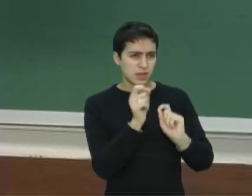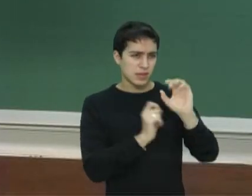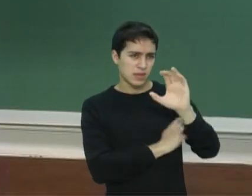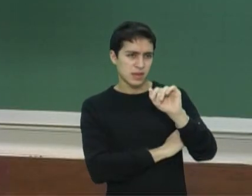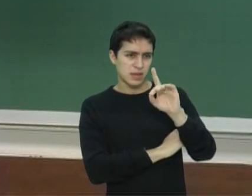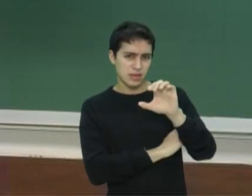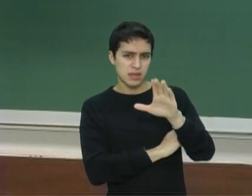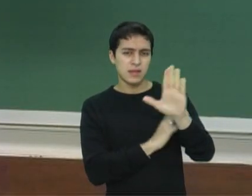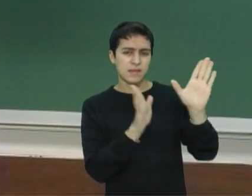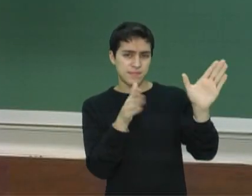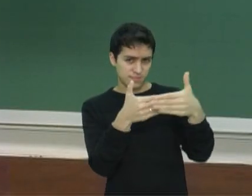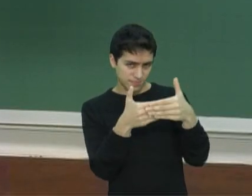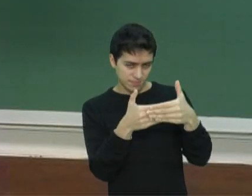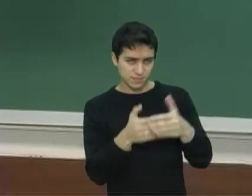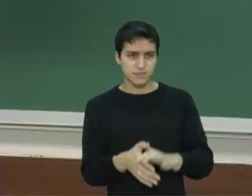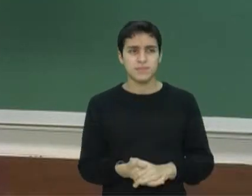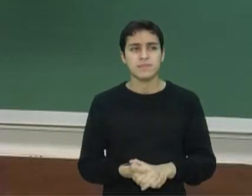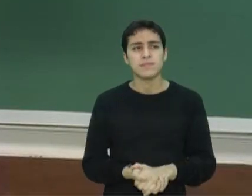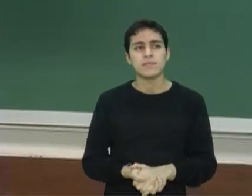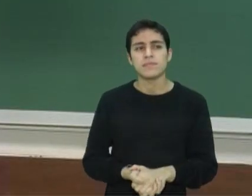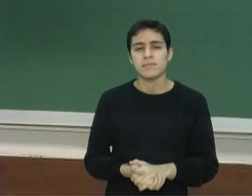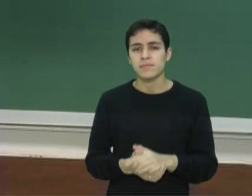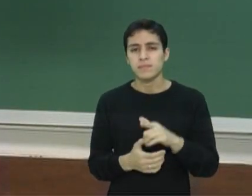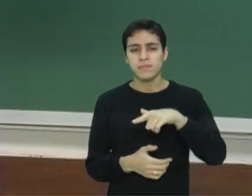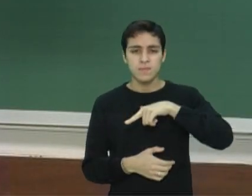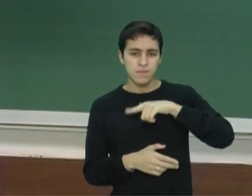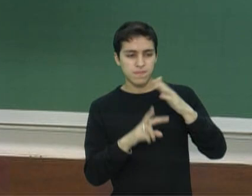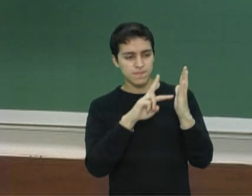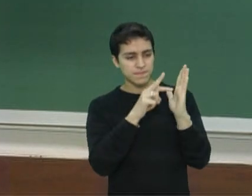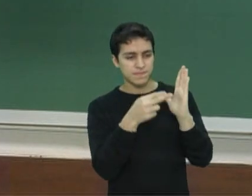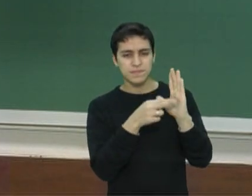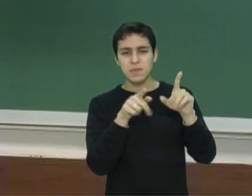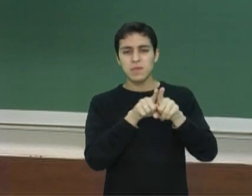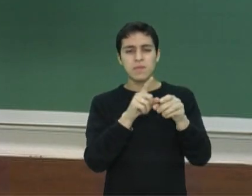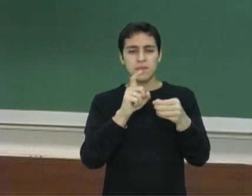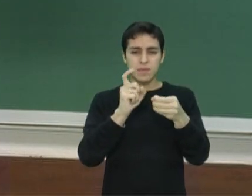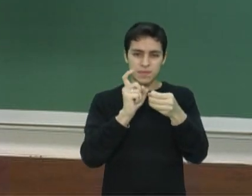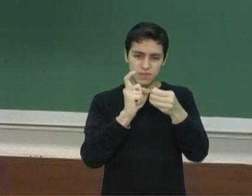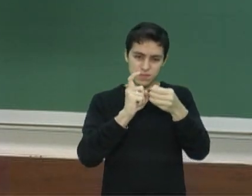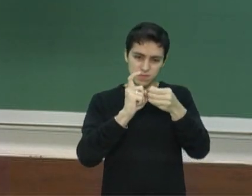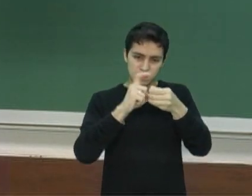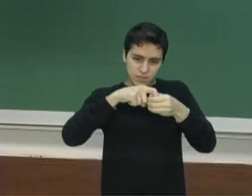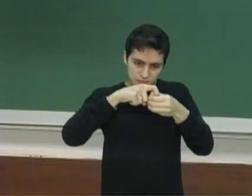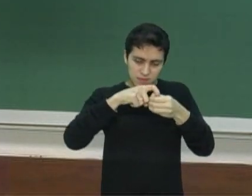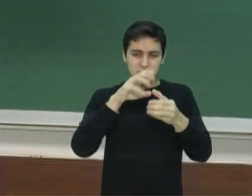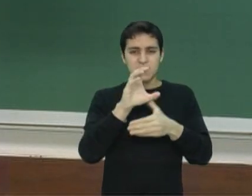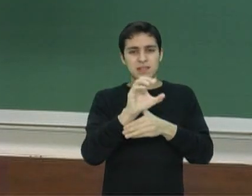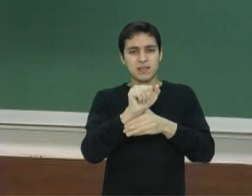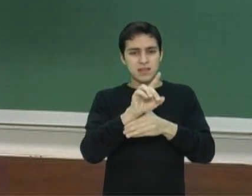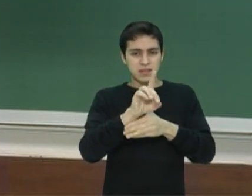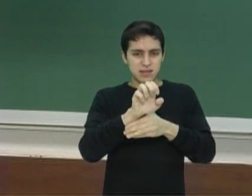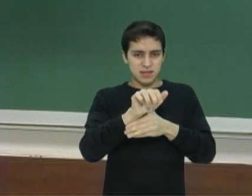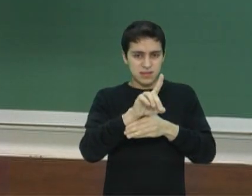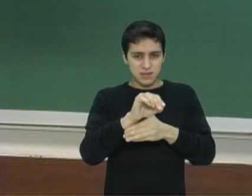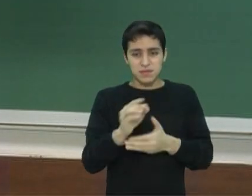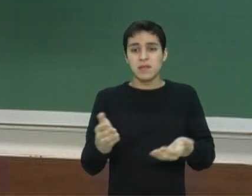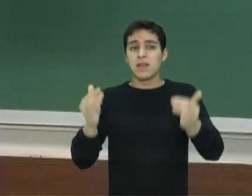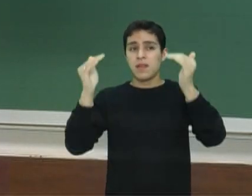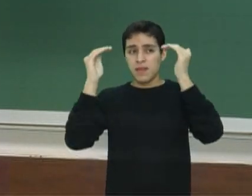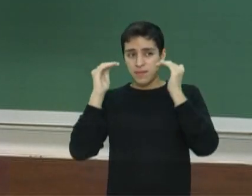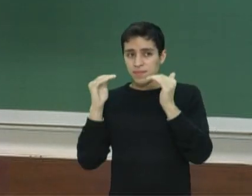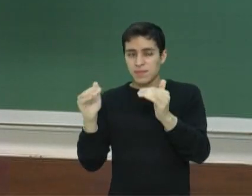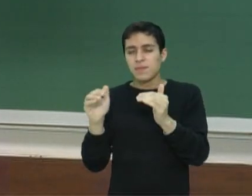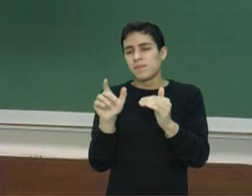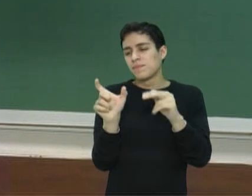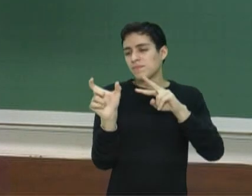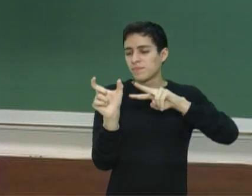portão do pátio. Então, aqui com o sentido de cadeado. Mientras, enquanto, em televisão, estão dando